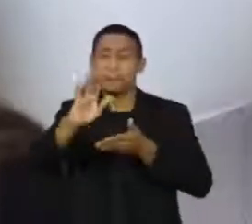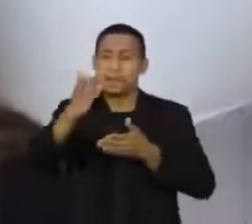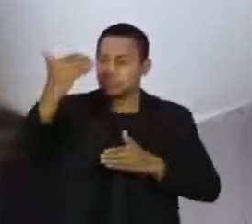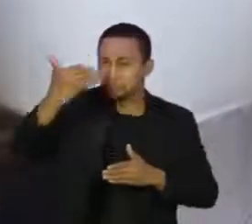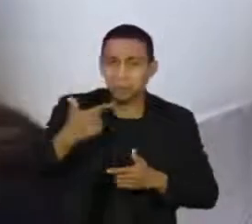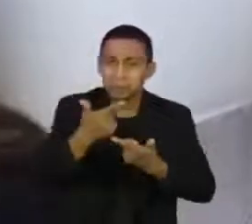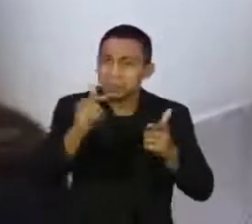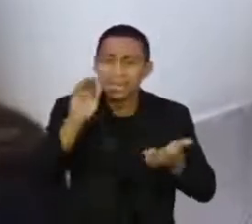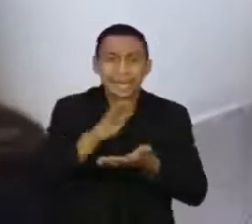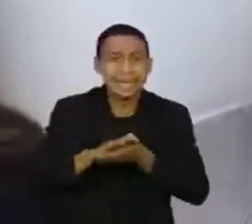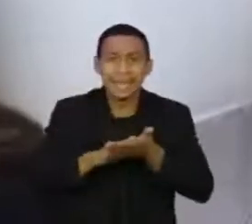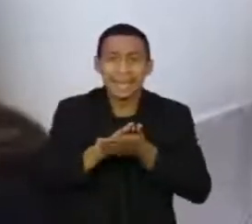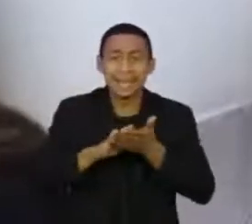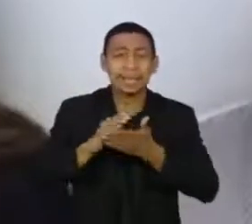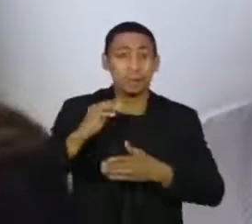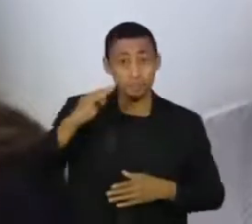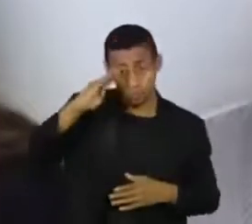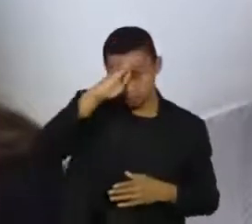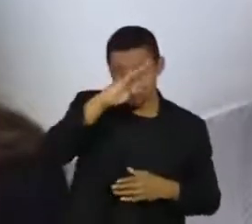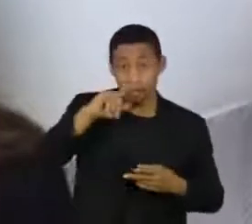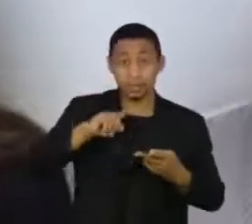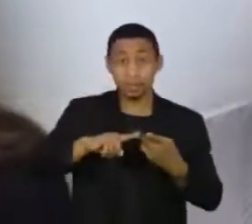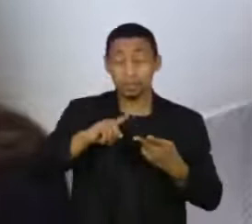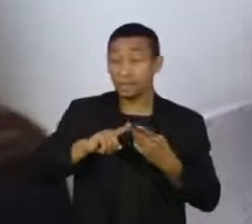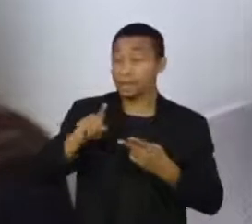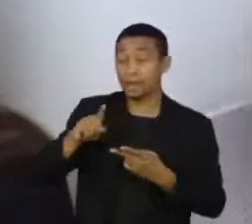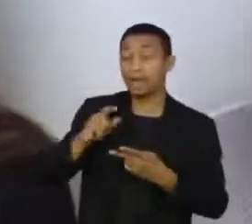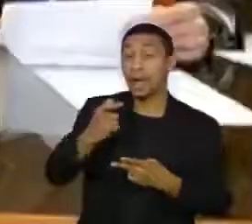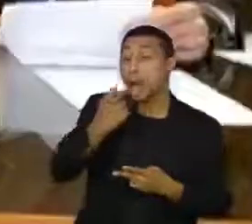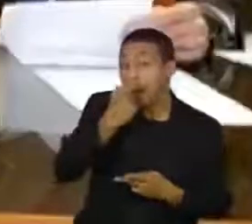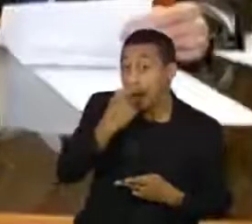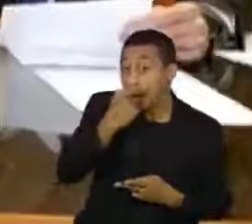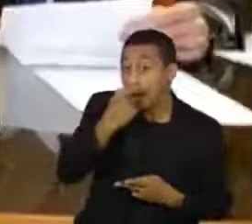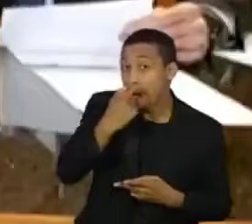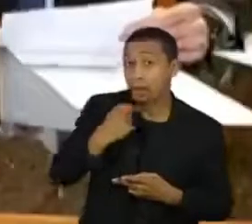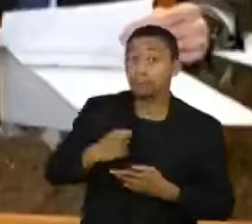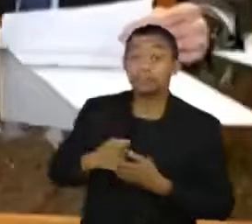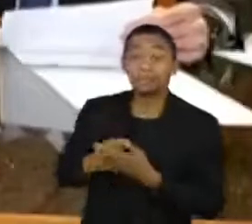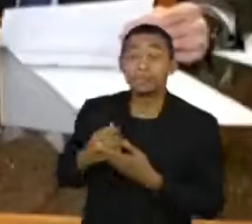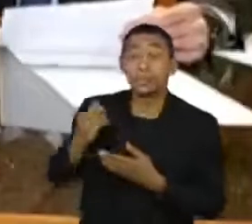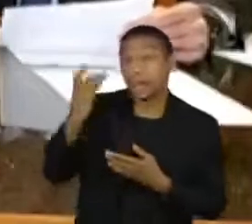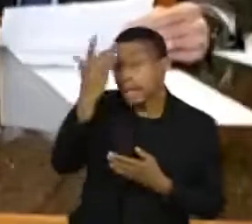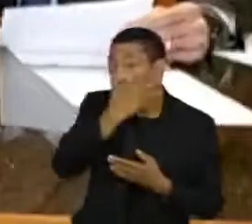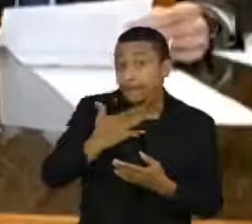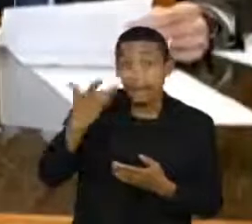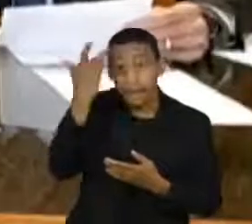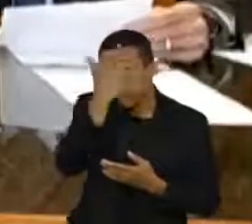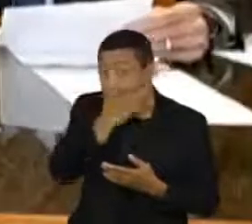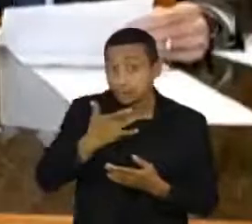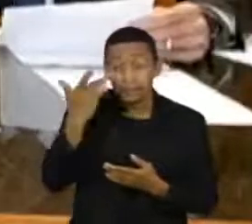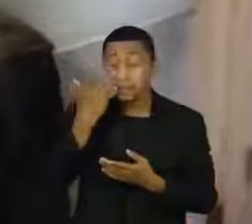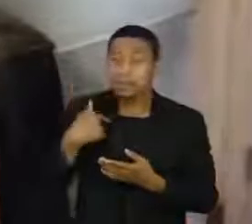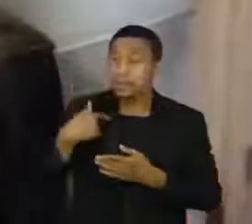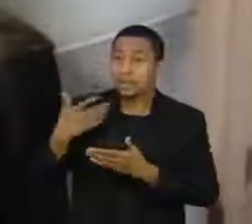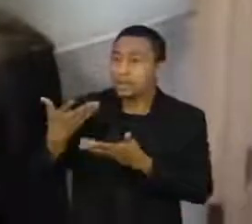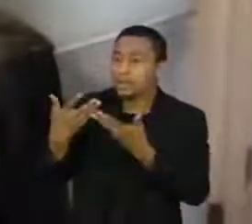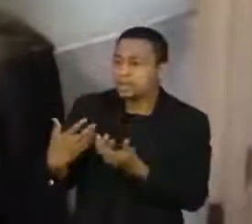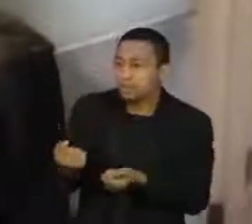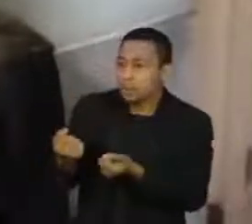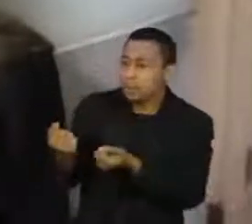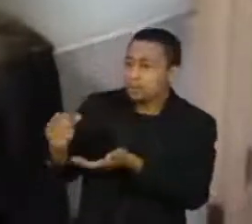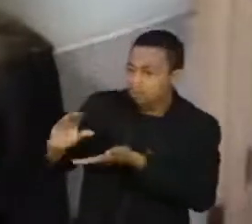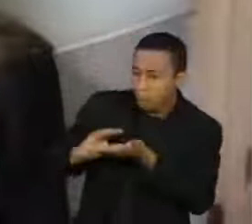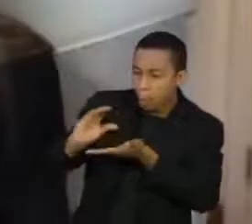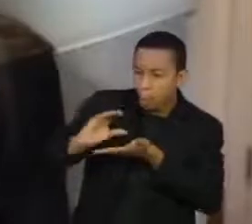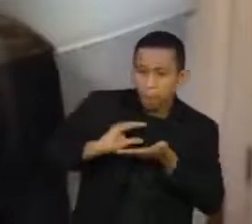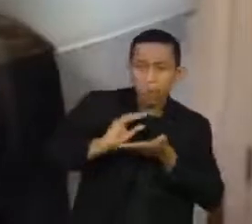jornalista sofreu ataques e ameaças físicas de apoiadores da chapa vencedora, do próprio presidente da República e dos filhos dele. E logo depois